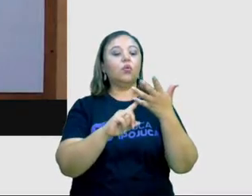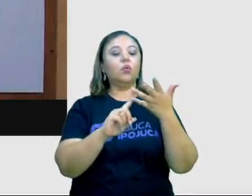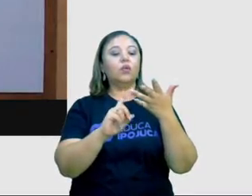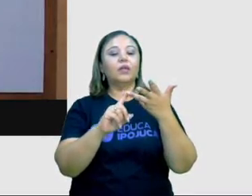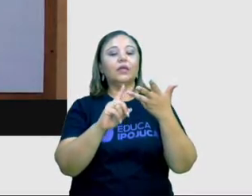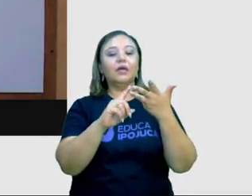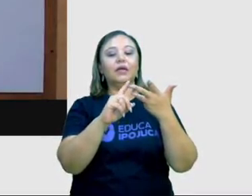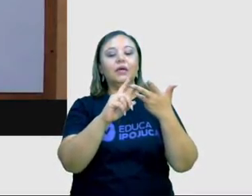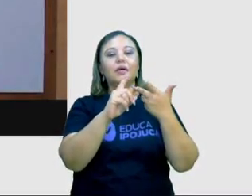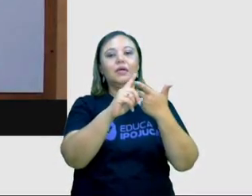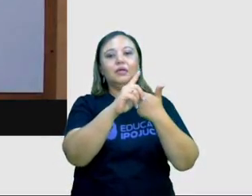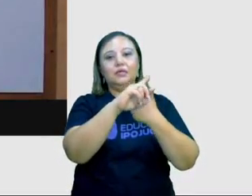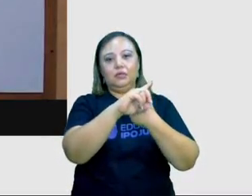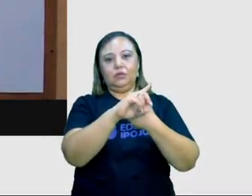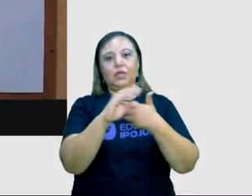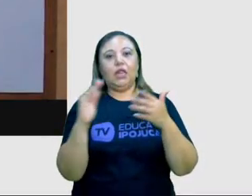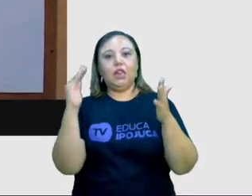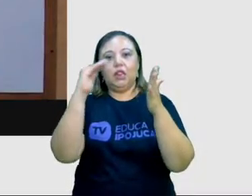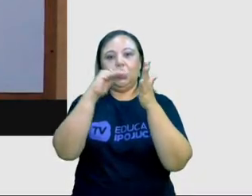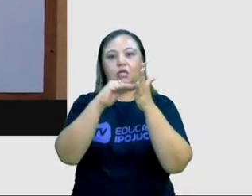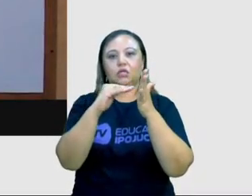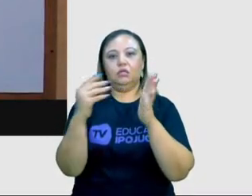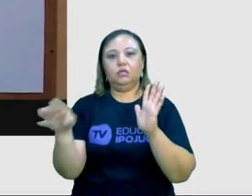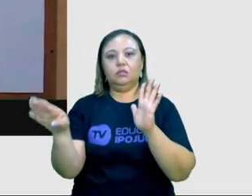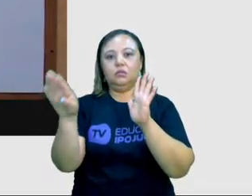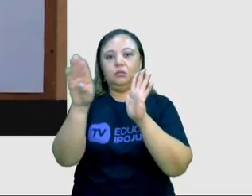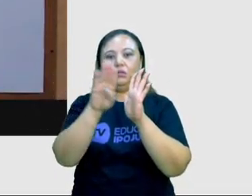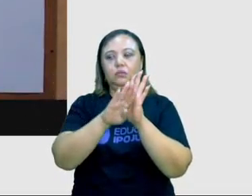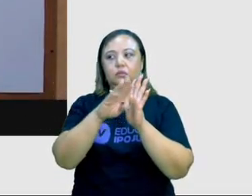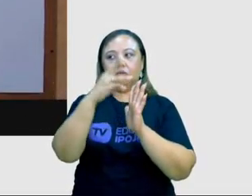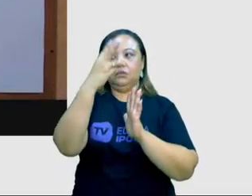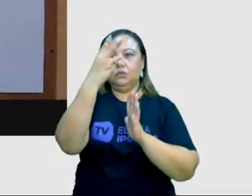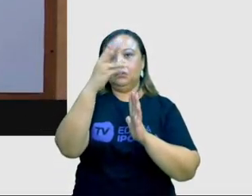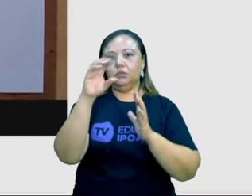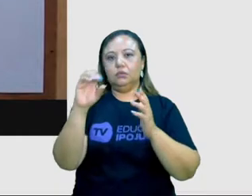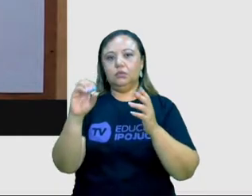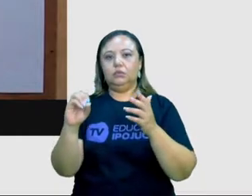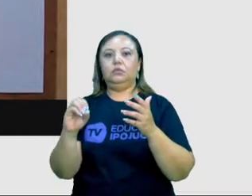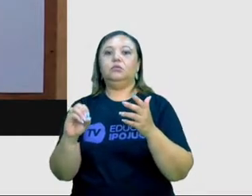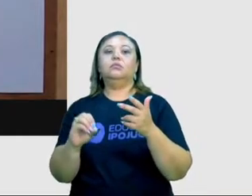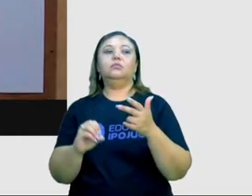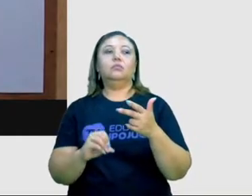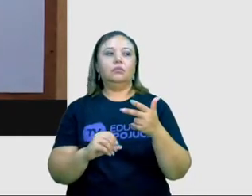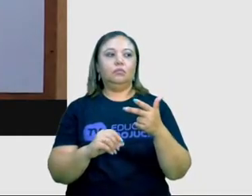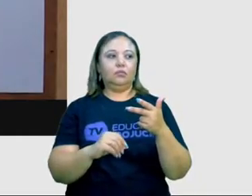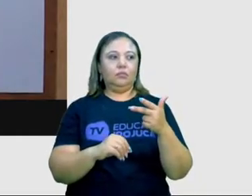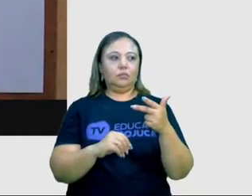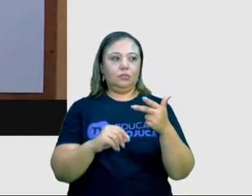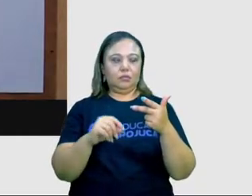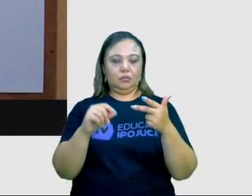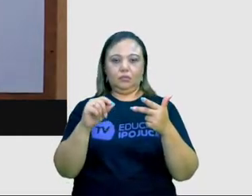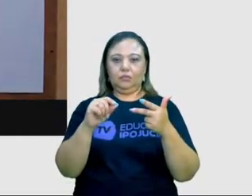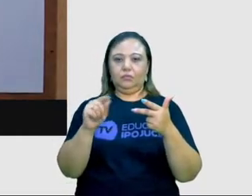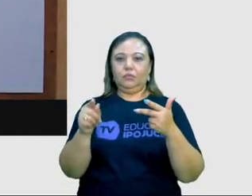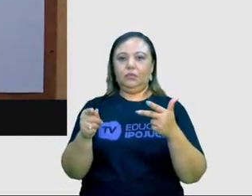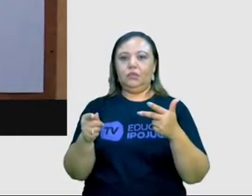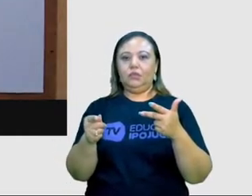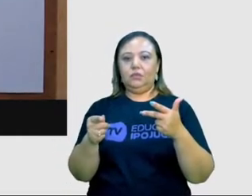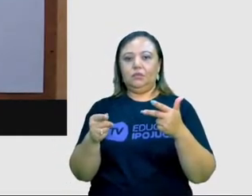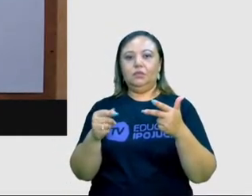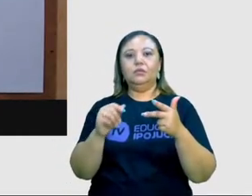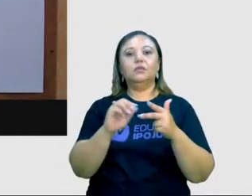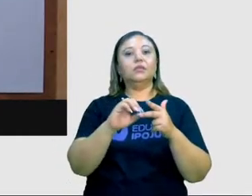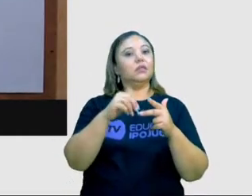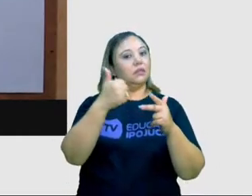chegar em 30. Então, aqui eu já tenho 5. Aí vamos continuar. 6, 7, 8, 9,